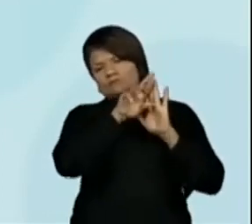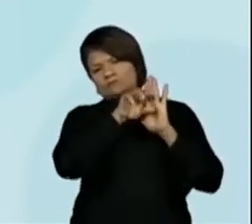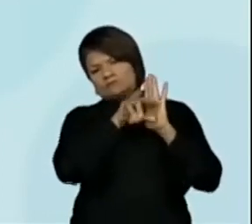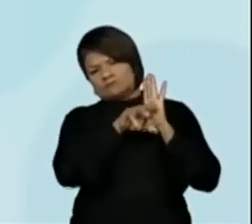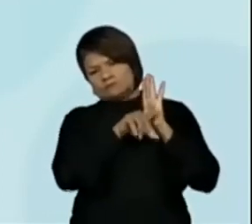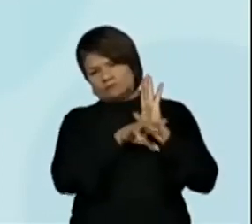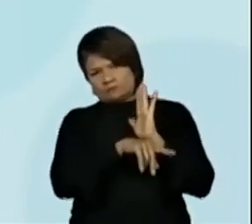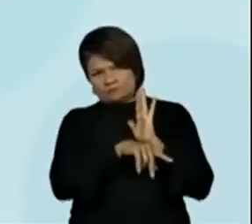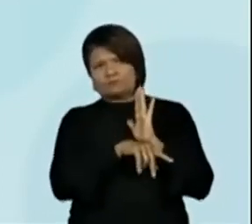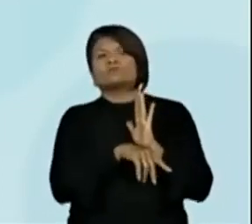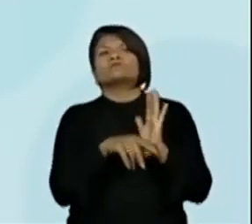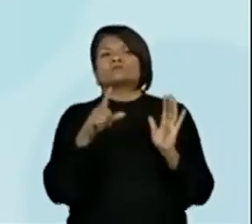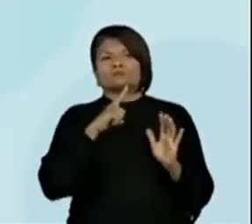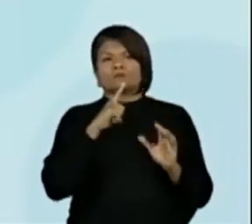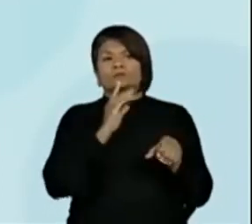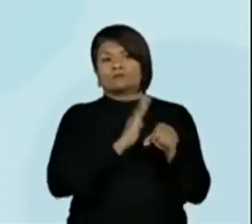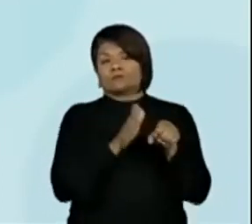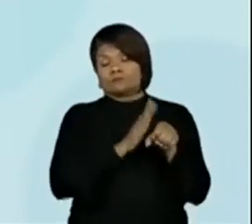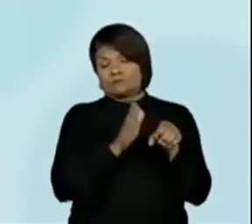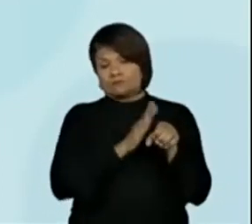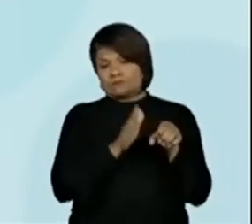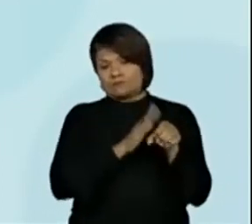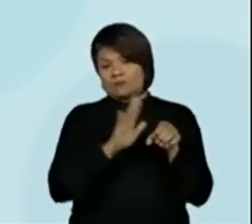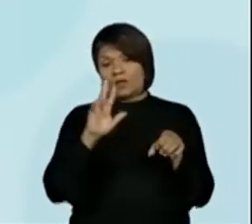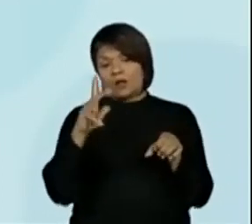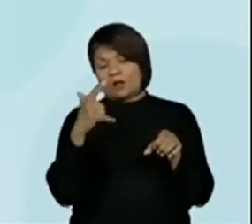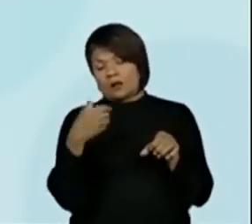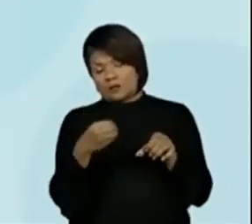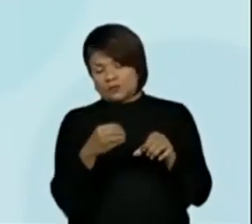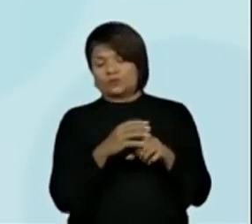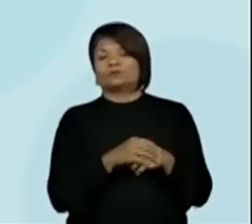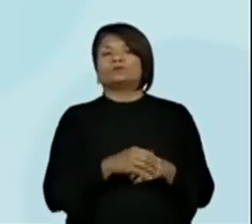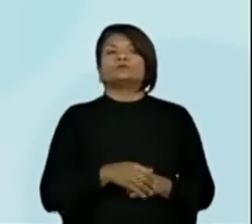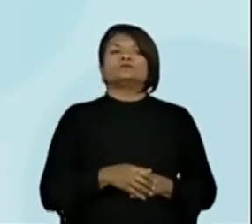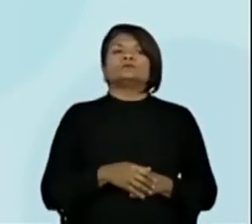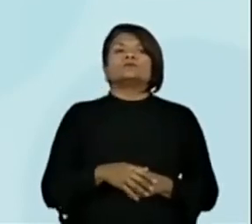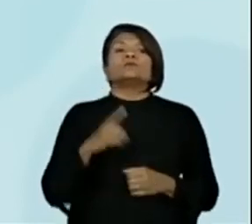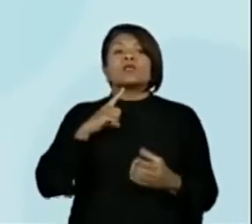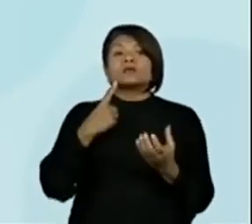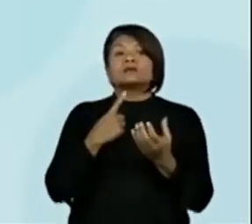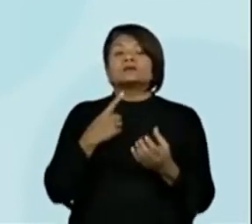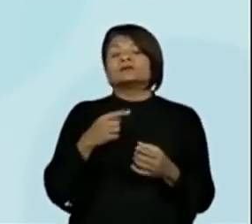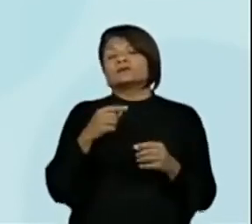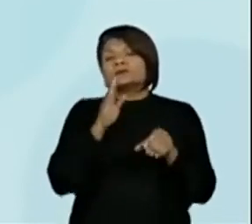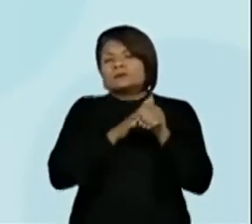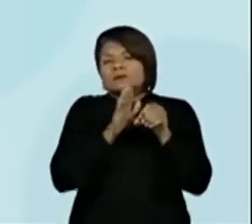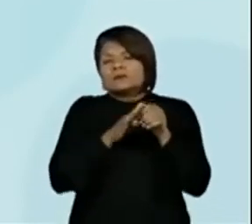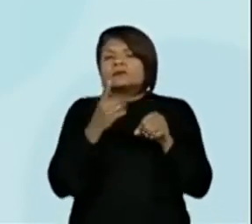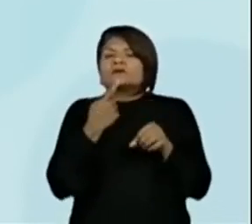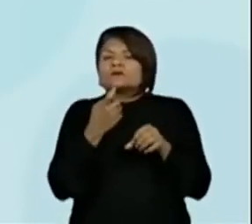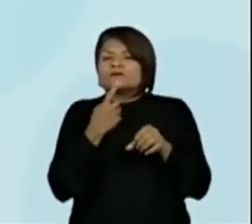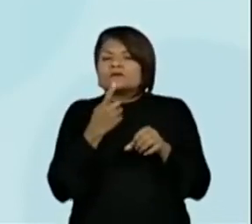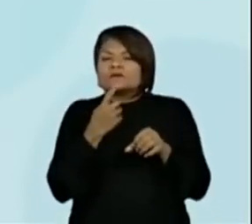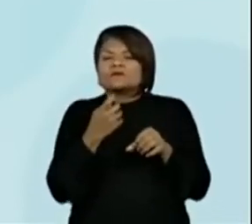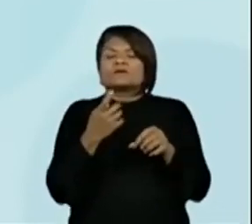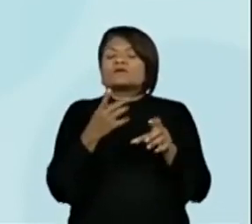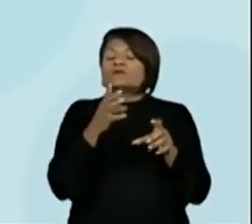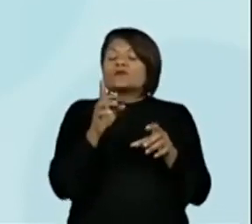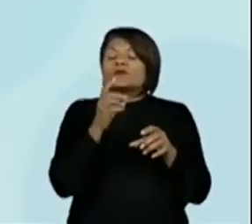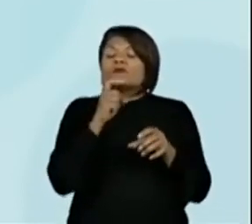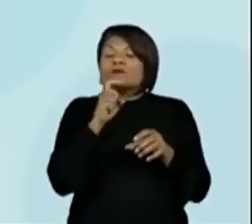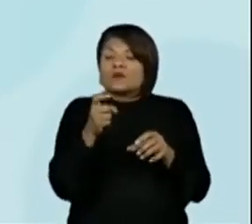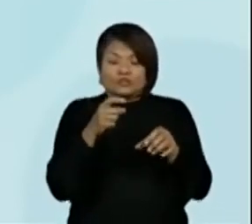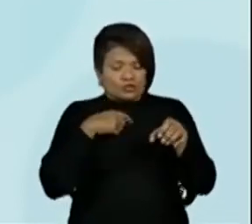e o alho também em rodelas. Modo de fazer. Numa panela grande, coloque 2 litros de água e deixe